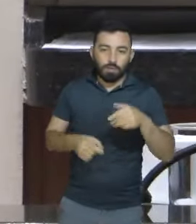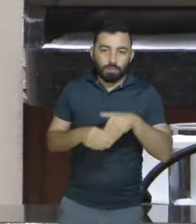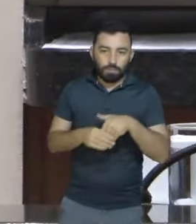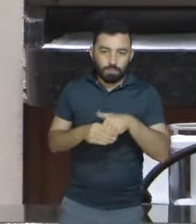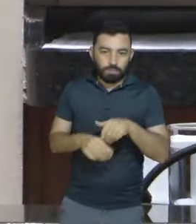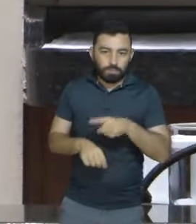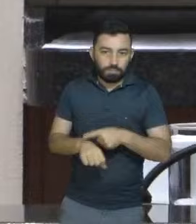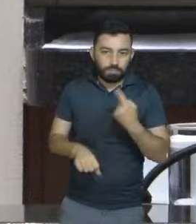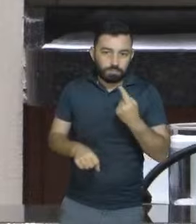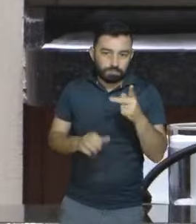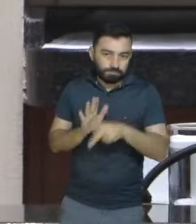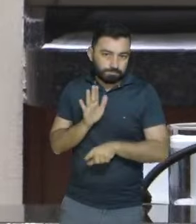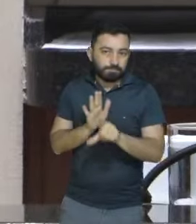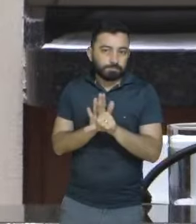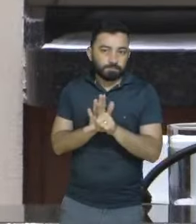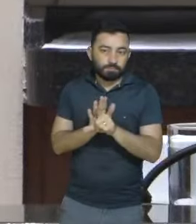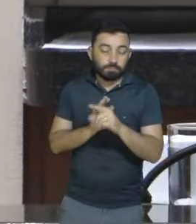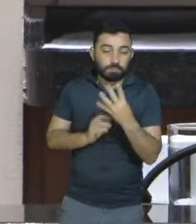único do projeto de lei